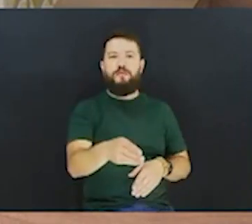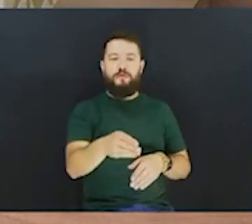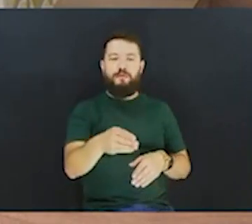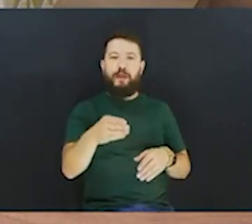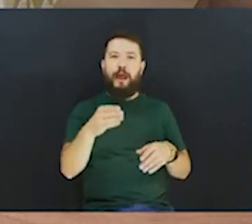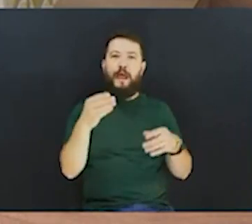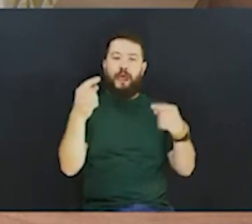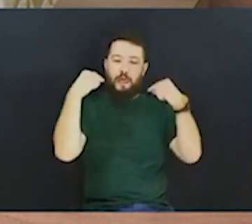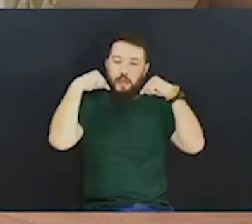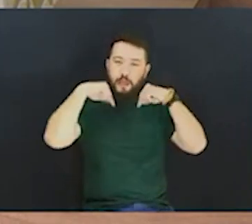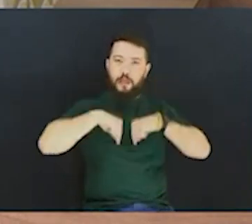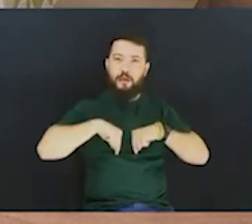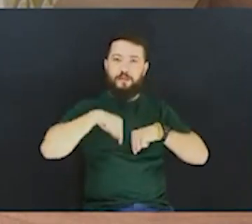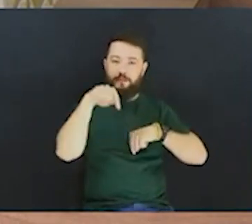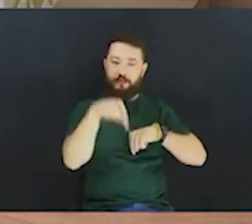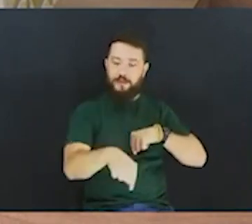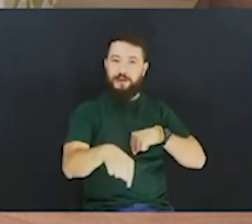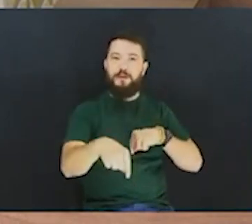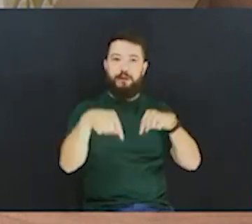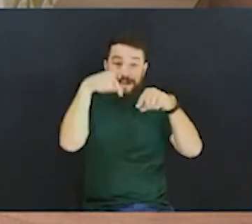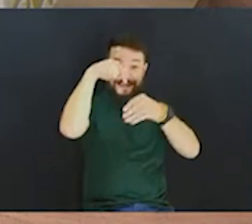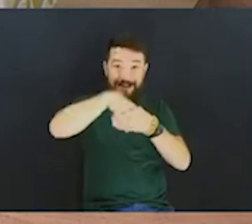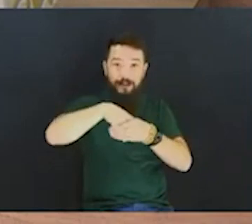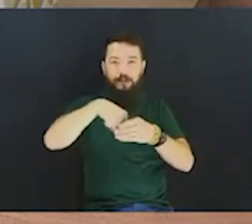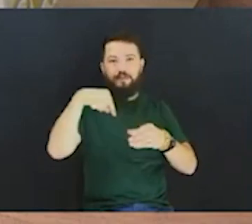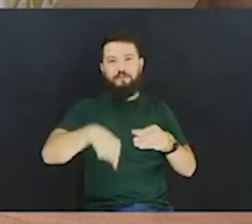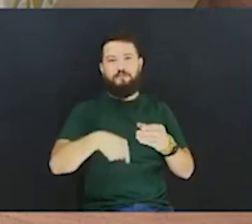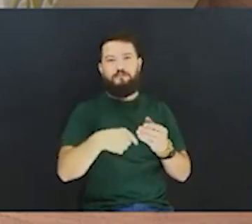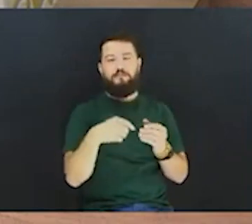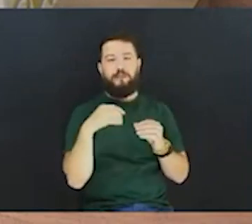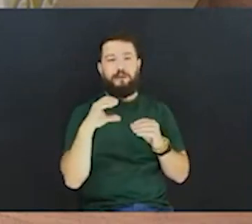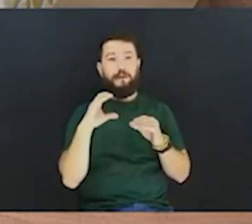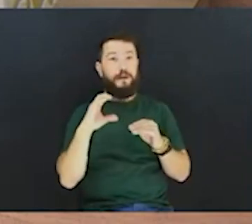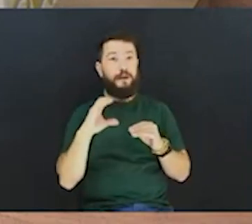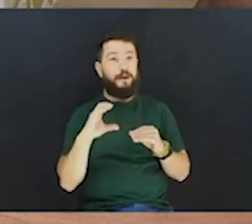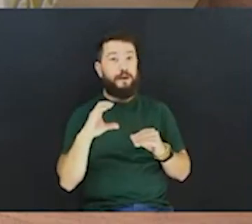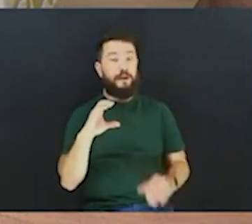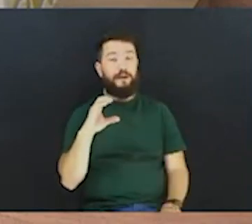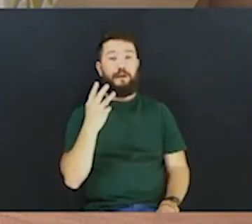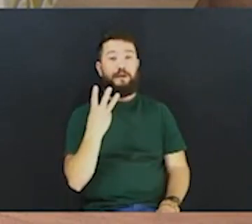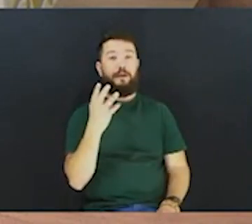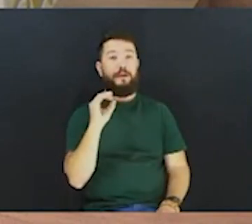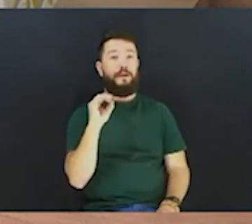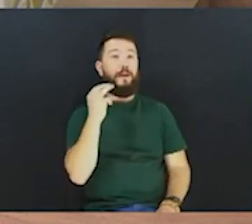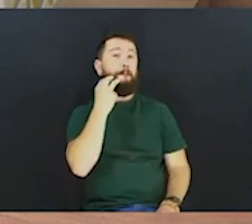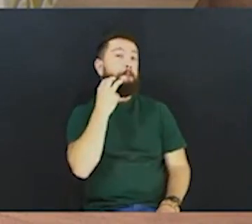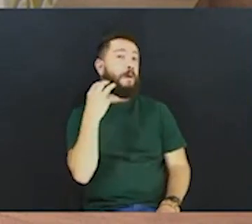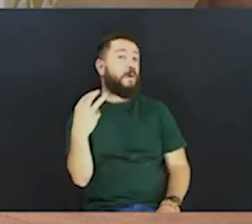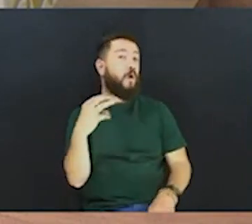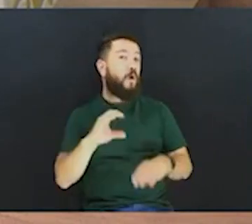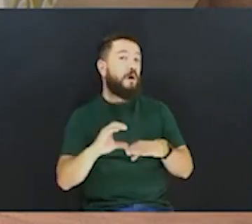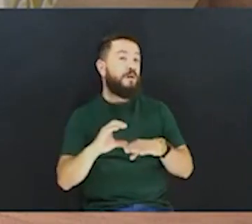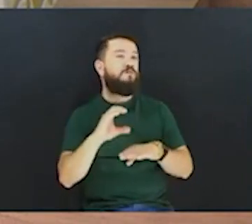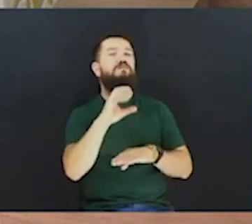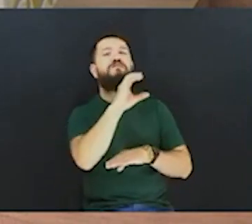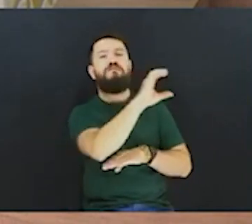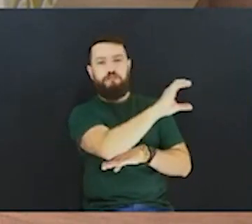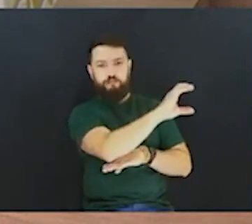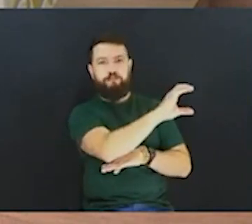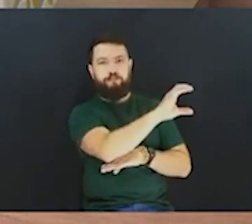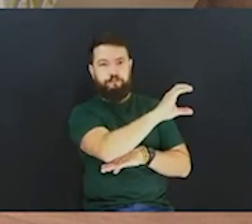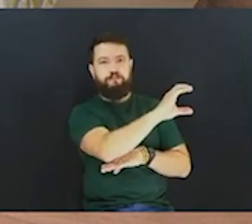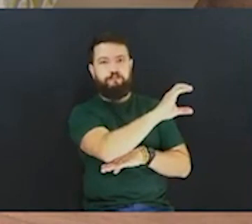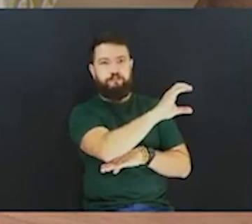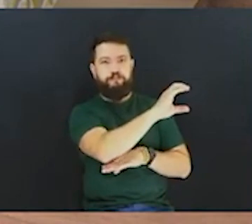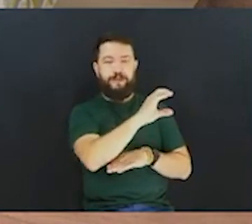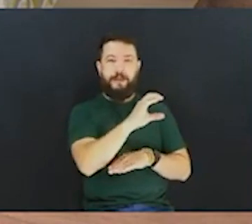Vereador dispondo de 30 milhões do seu orçamento do ano que vem orçamento próprio que estava disponível para todos nós